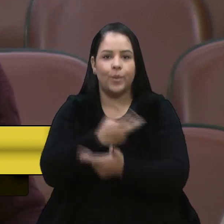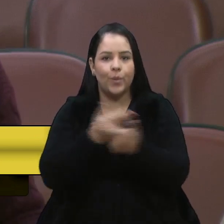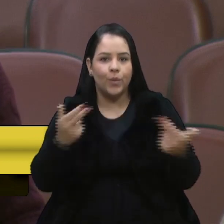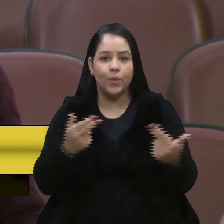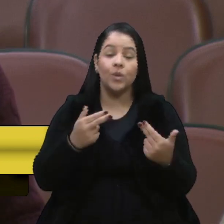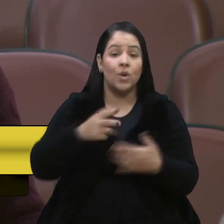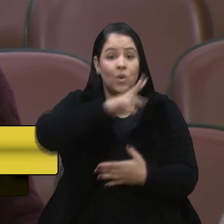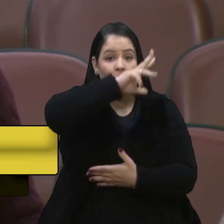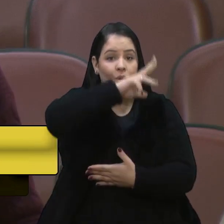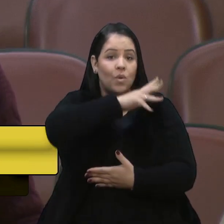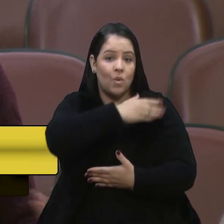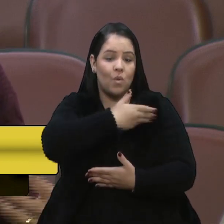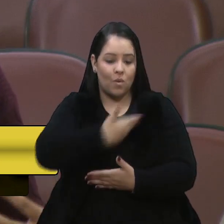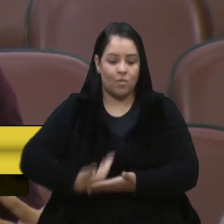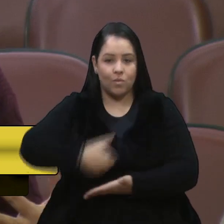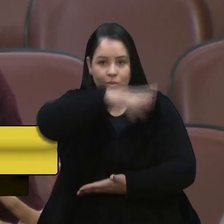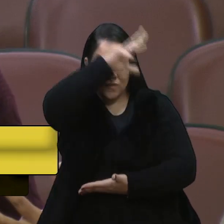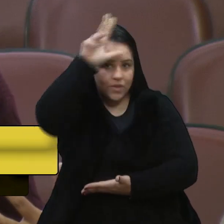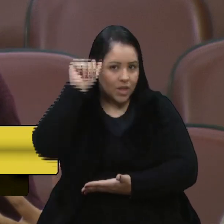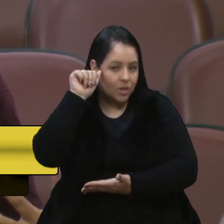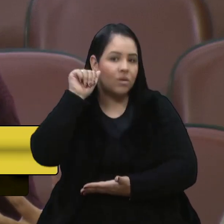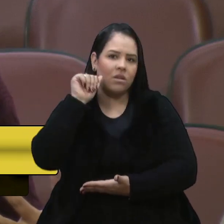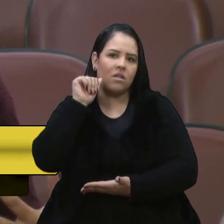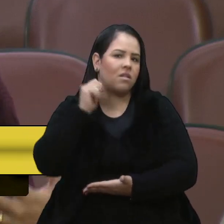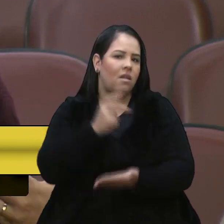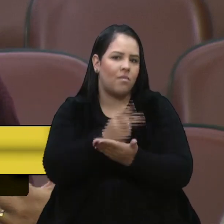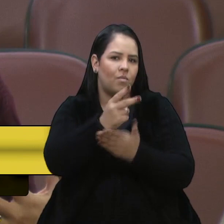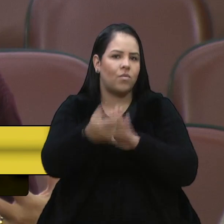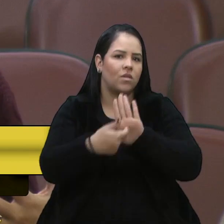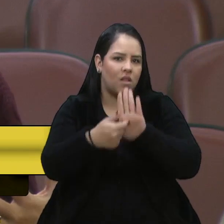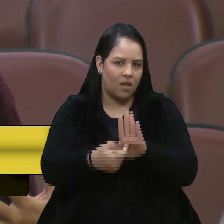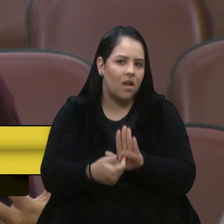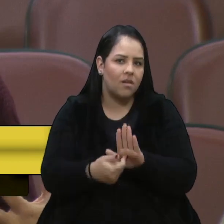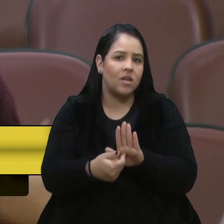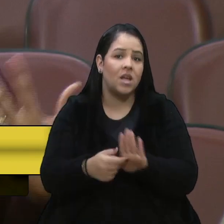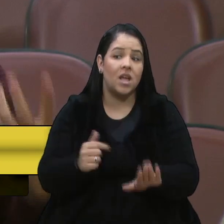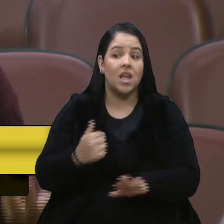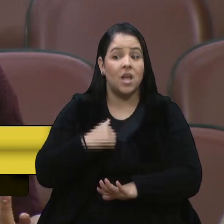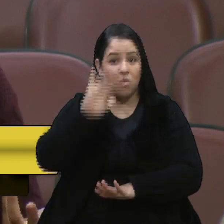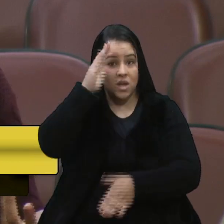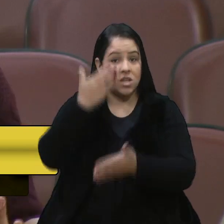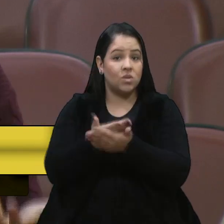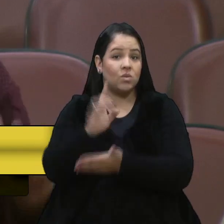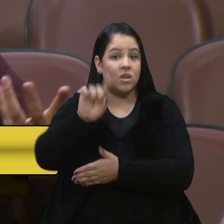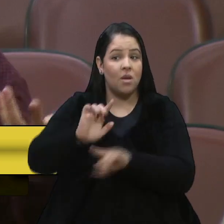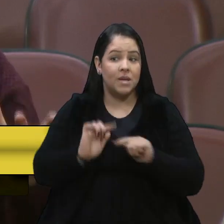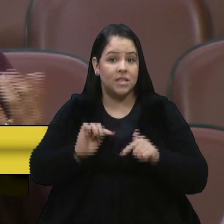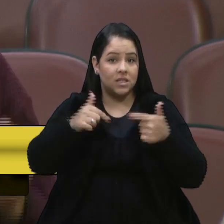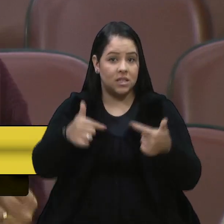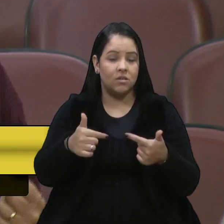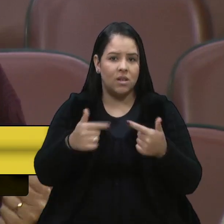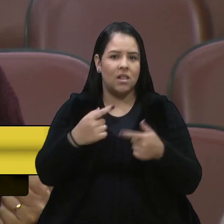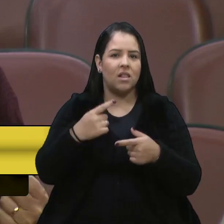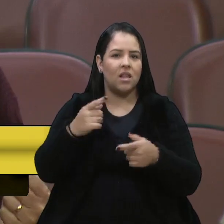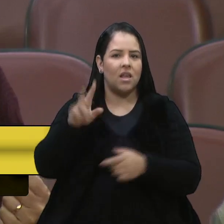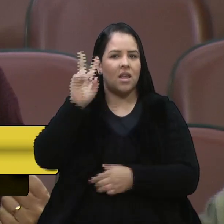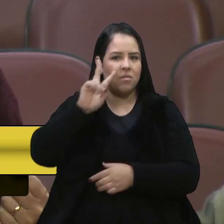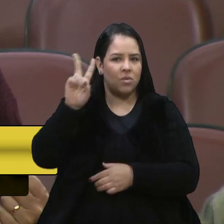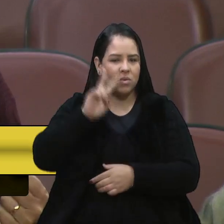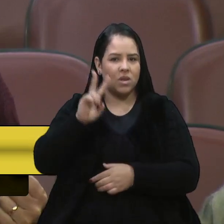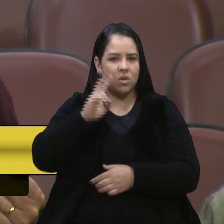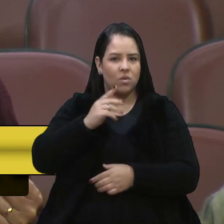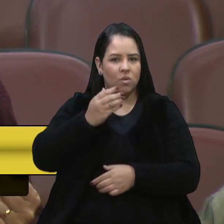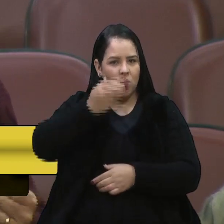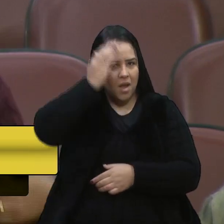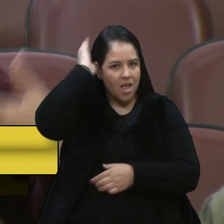municipal tem sinalizado nesse sentido. Então, para mim, eu tenho visto como uma grande ação. Eu me lembro que, no governo Guerra, a iniciativa